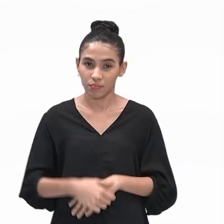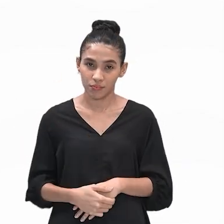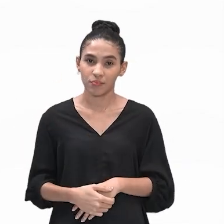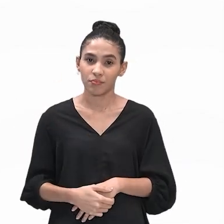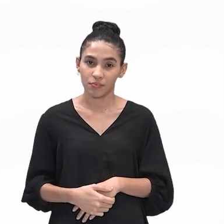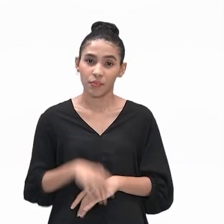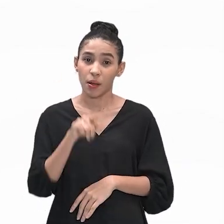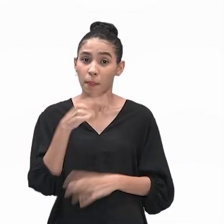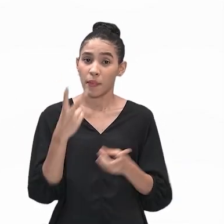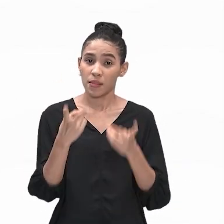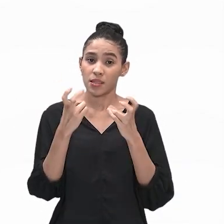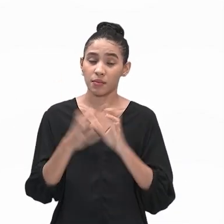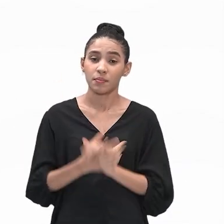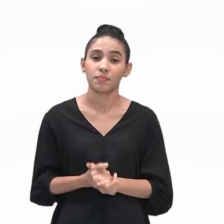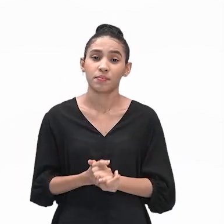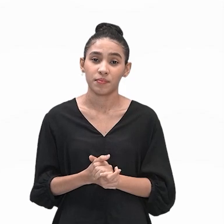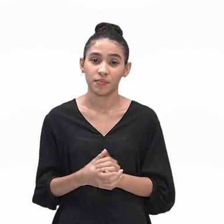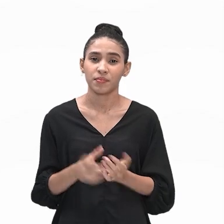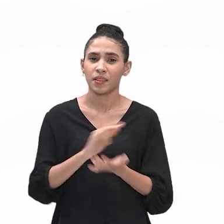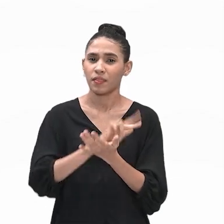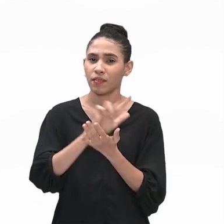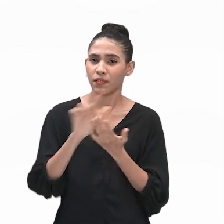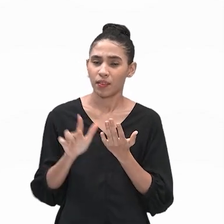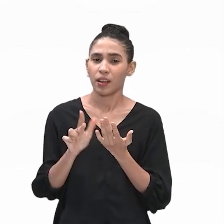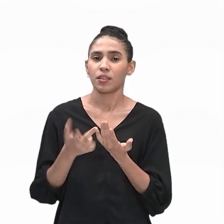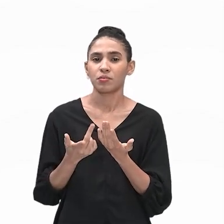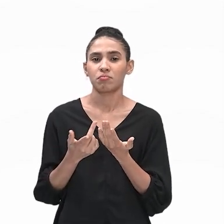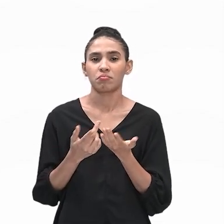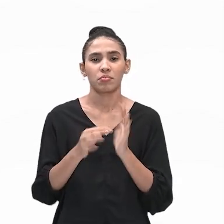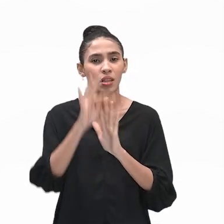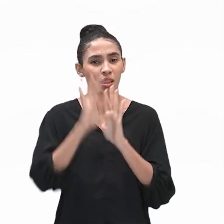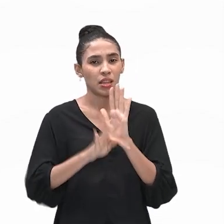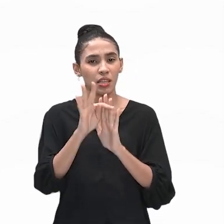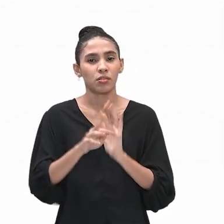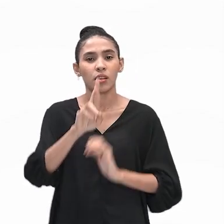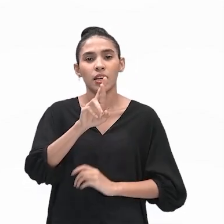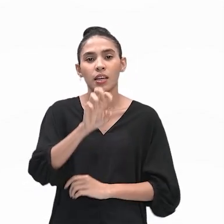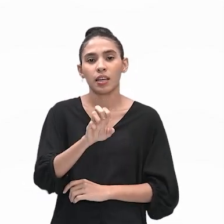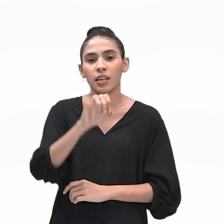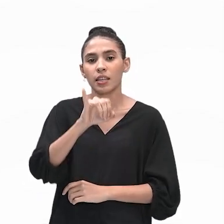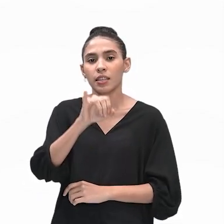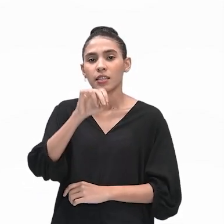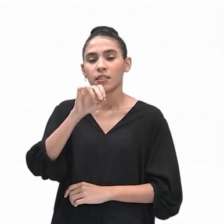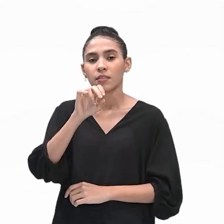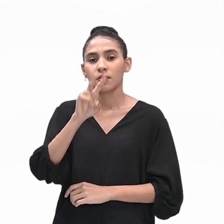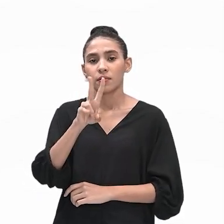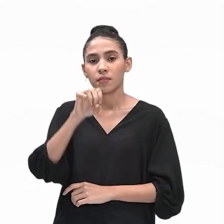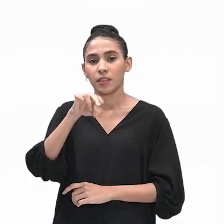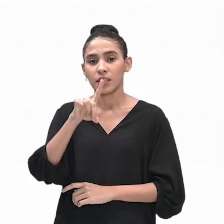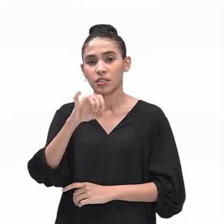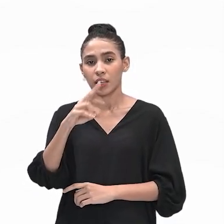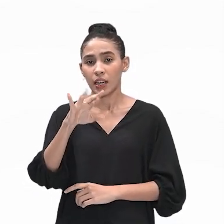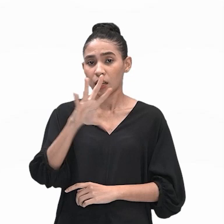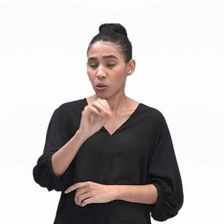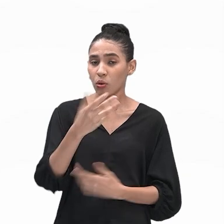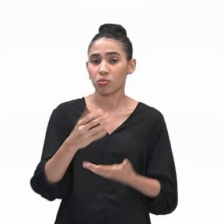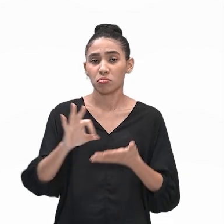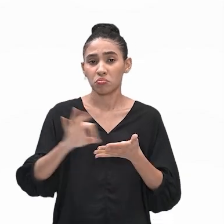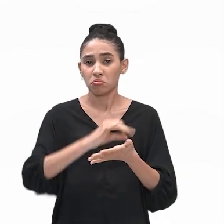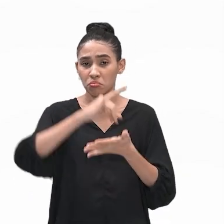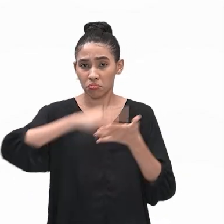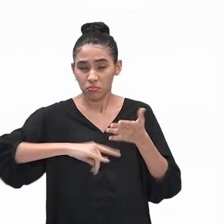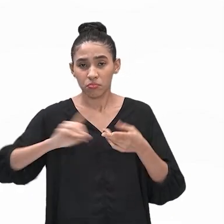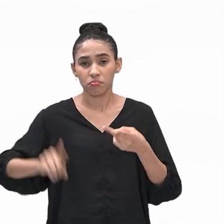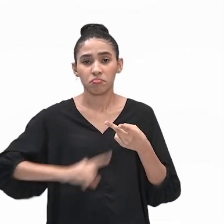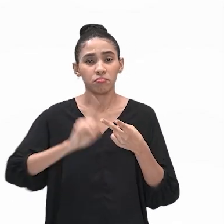vejam que nós temos aí várias formas de textos reivindicatórios. um abaixo-assinado, né? Uma carta